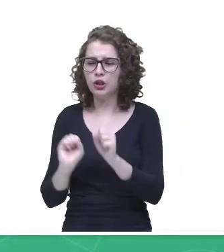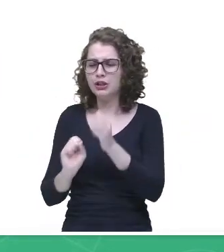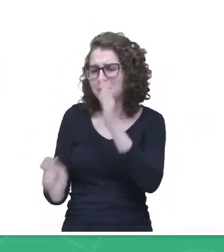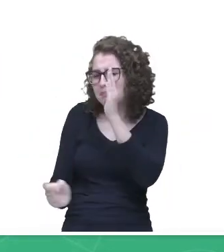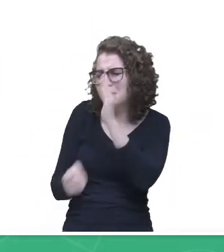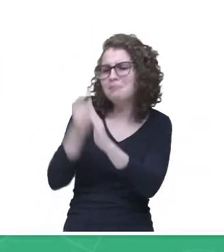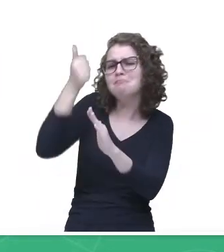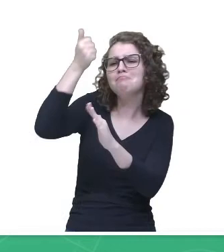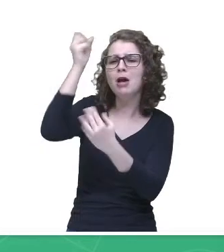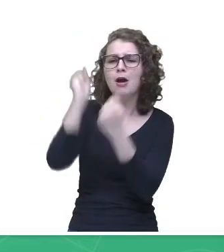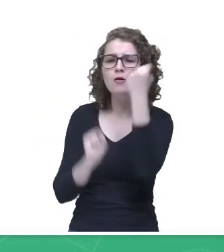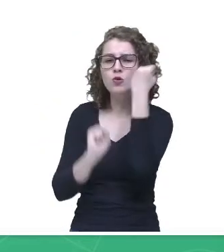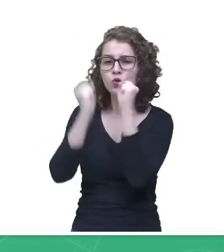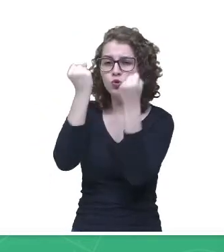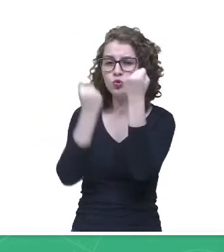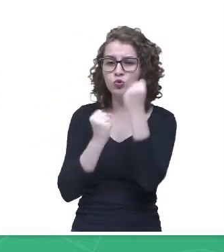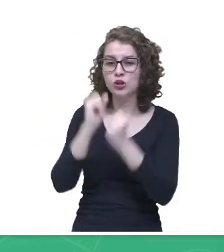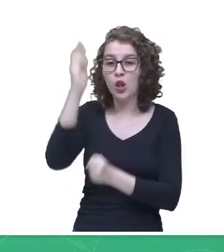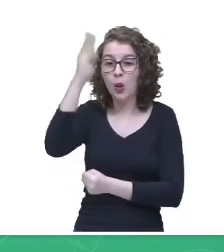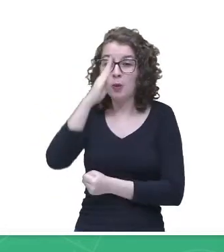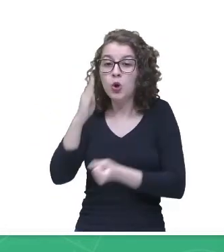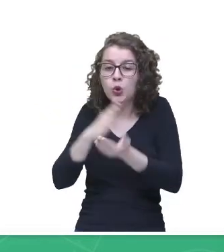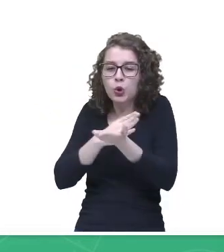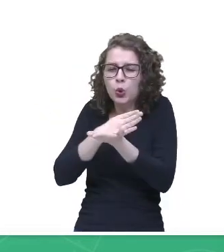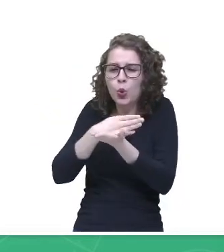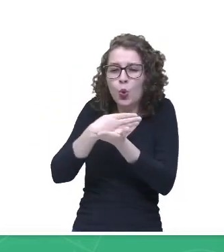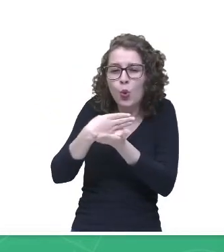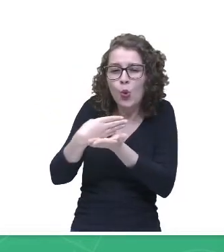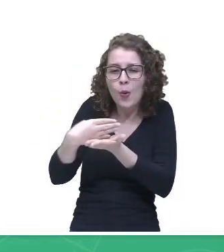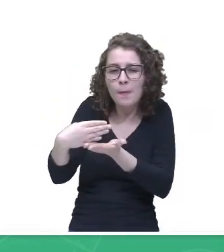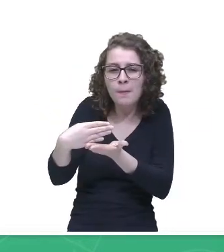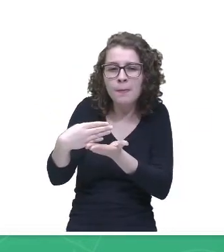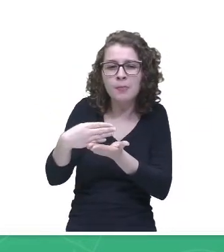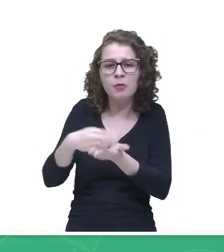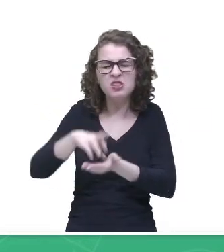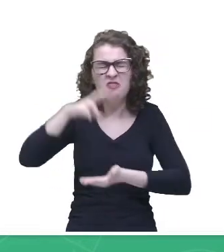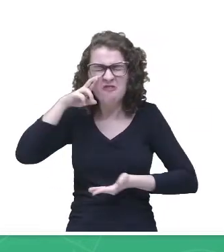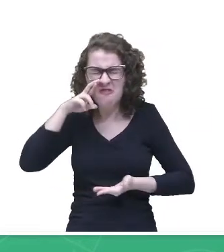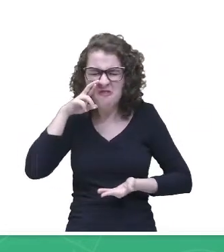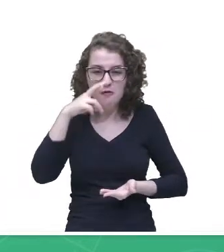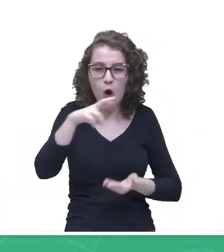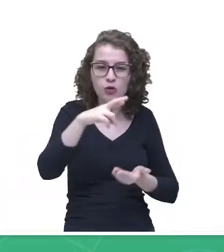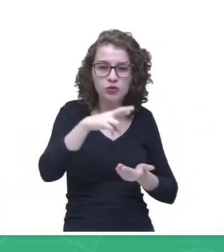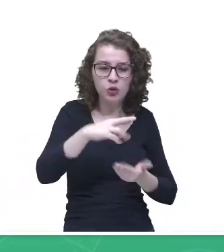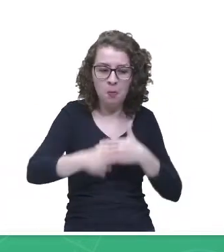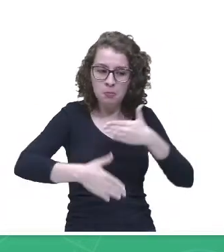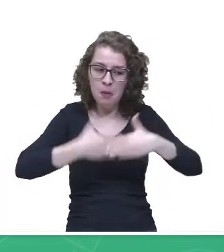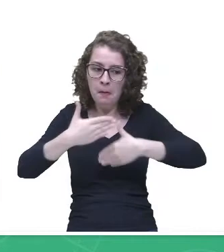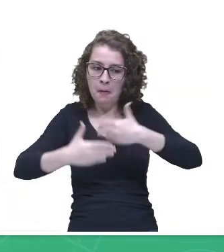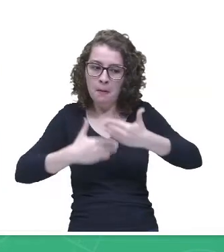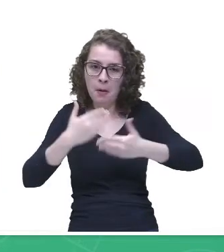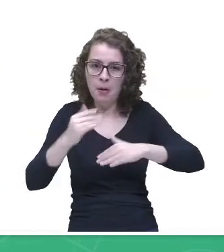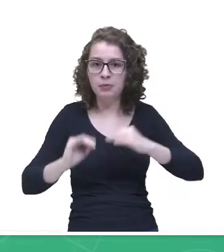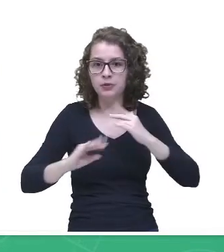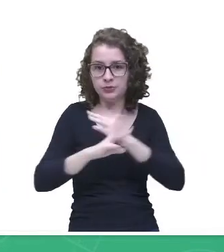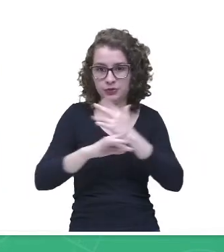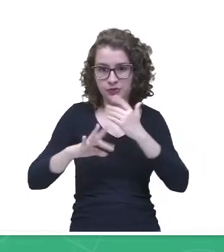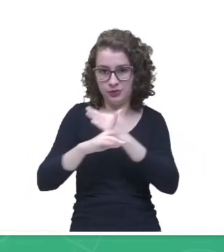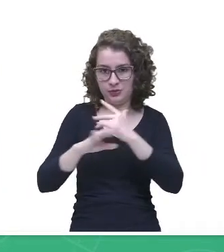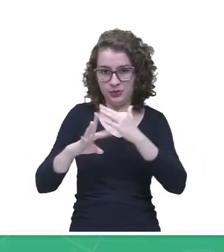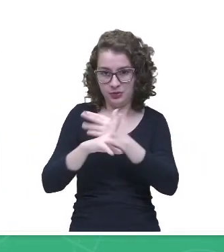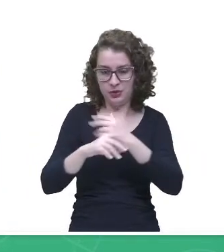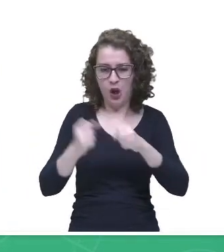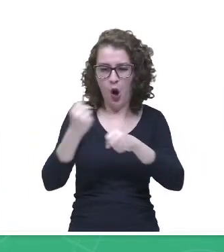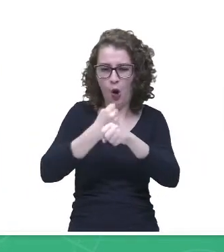Brasil que começou realmente assim forte, né, o processo de urbanização no